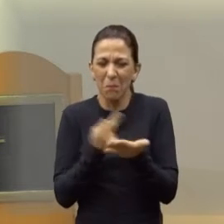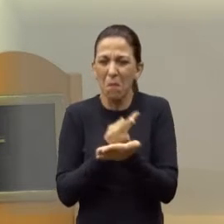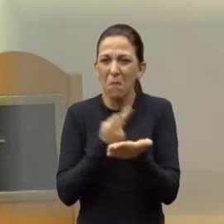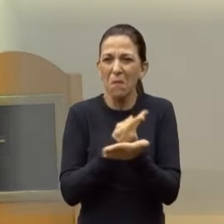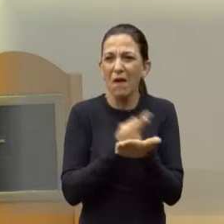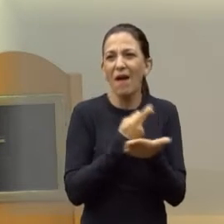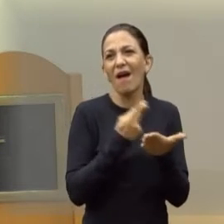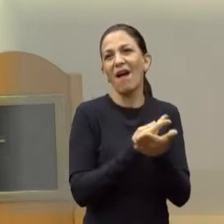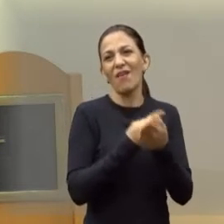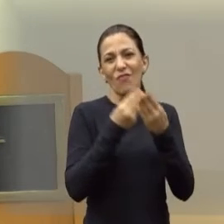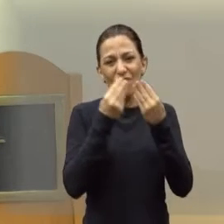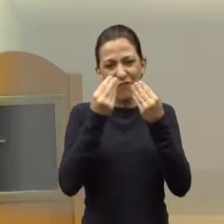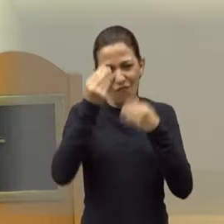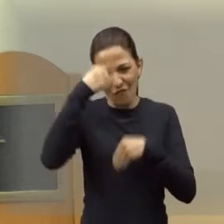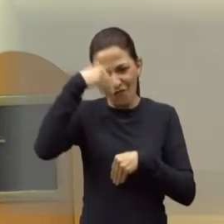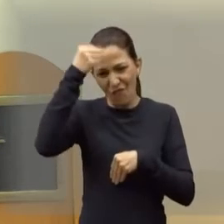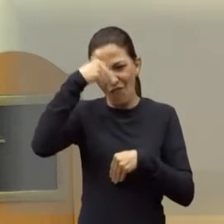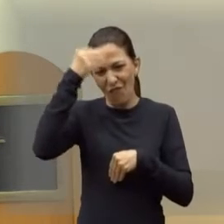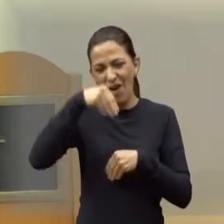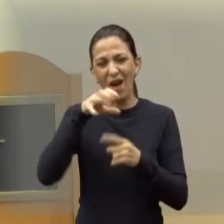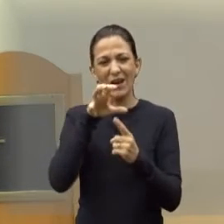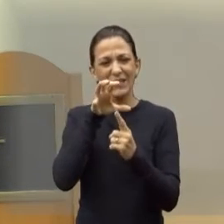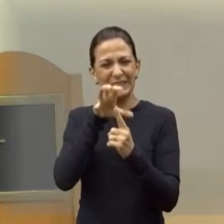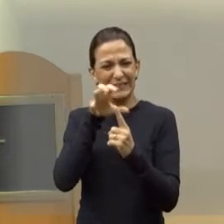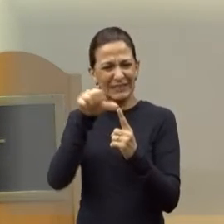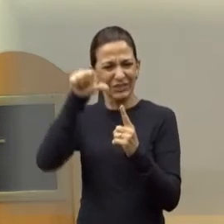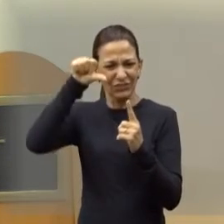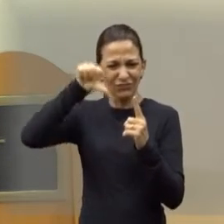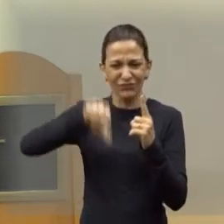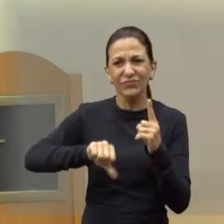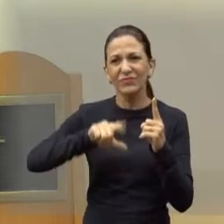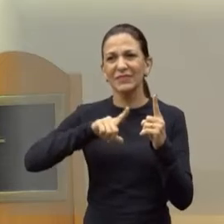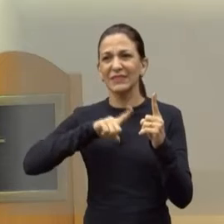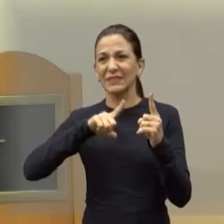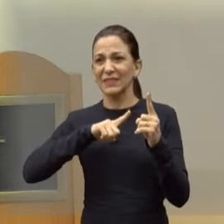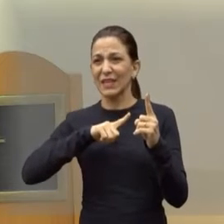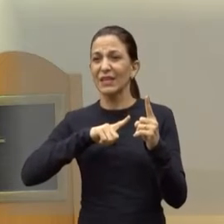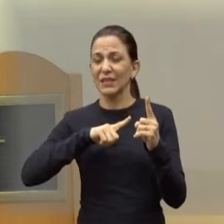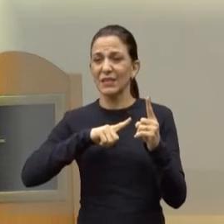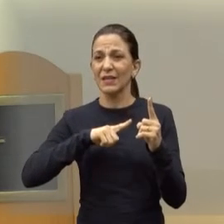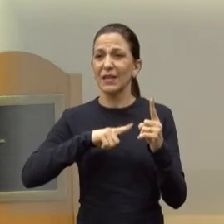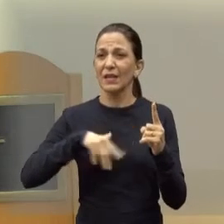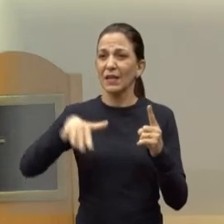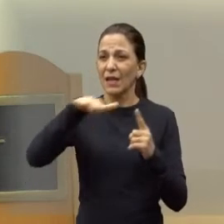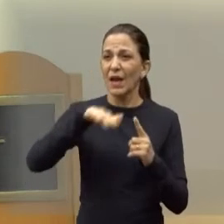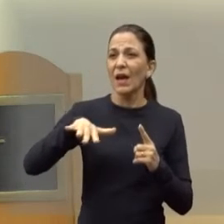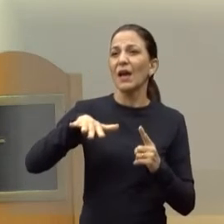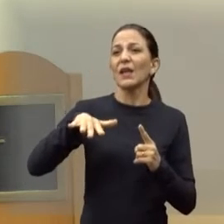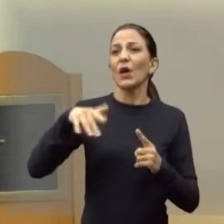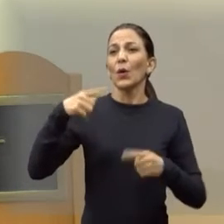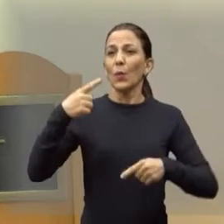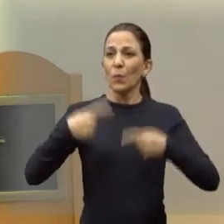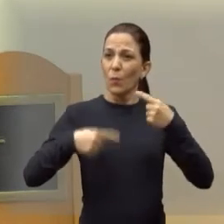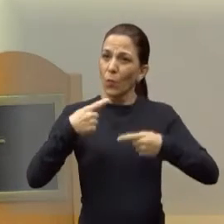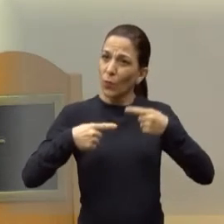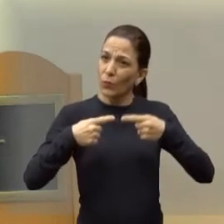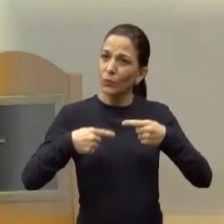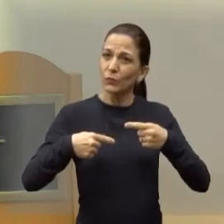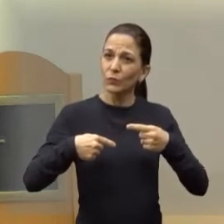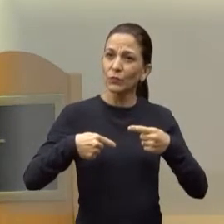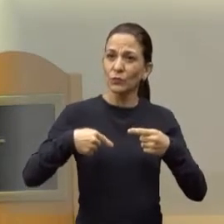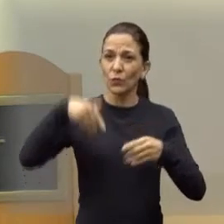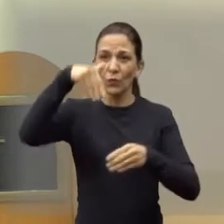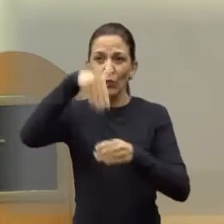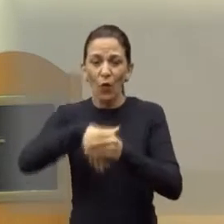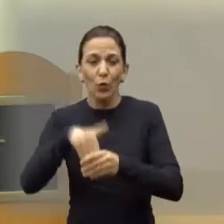sofrido constantes ataques especialmente de muitos parlamentares que foram eleitos pelo